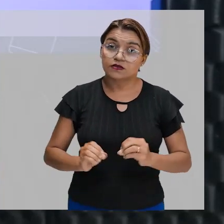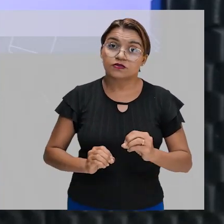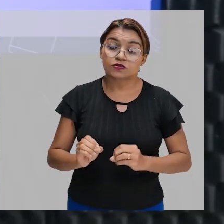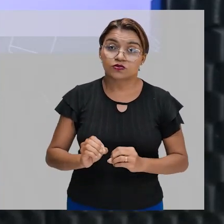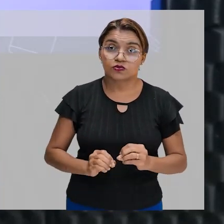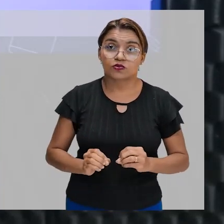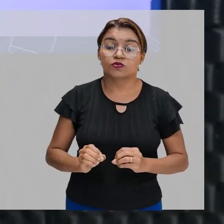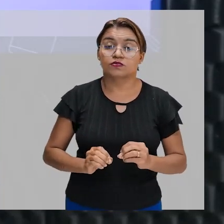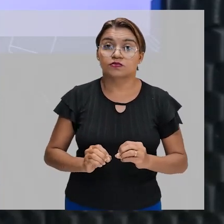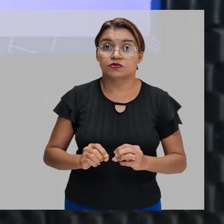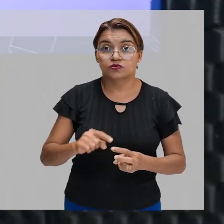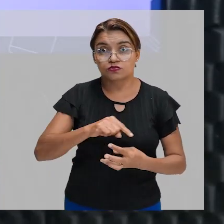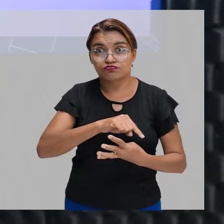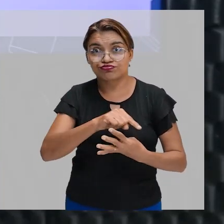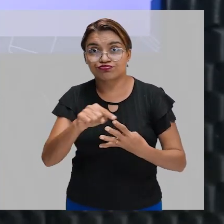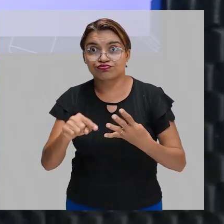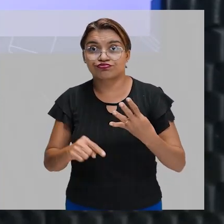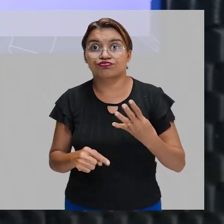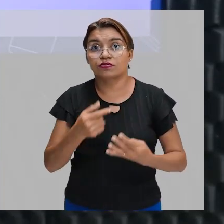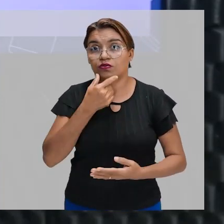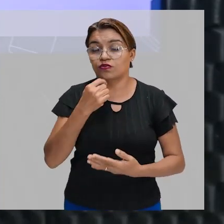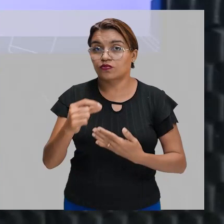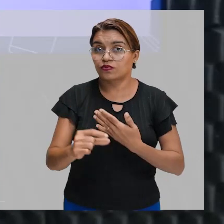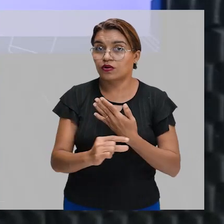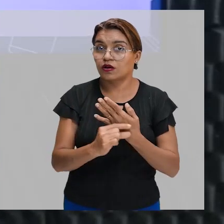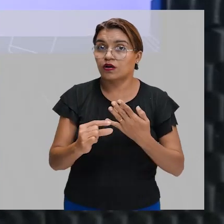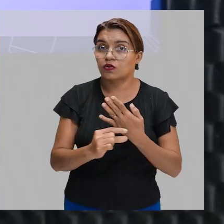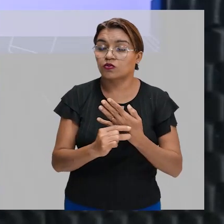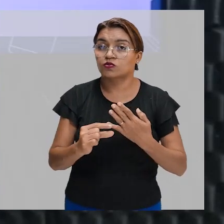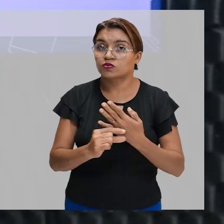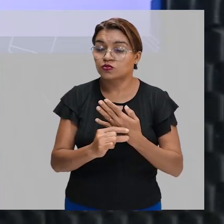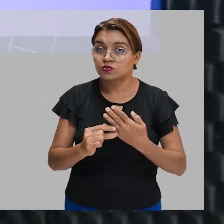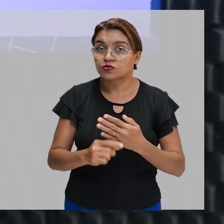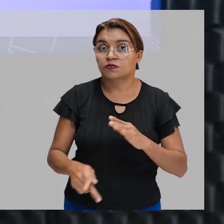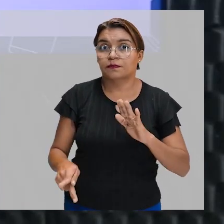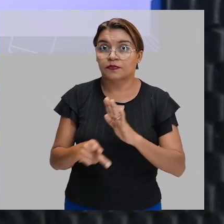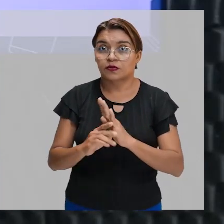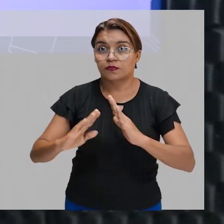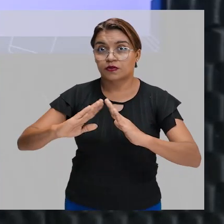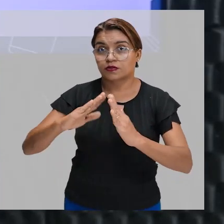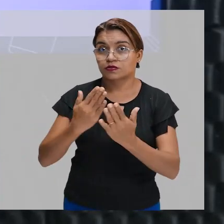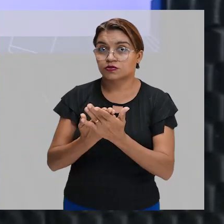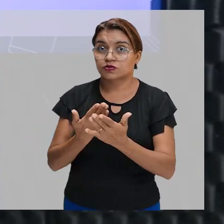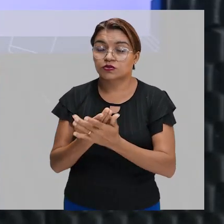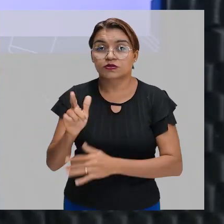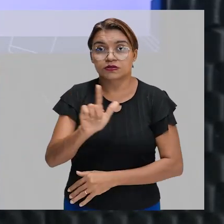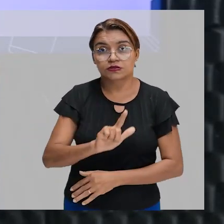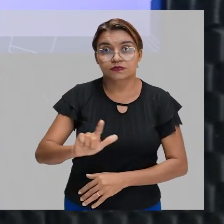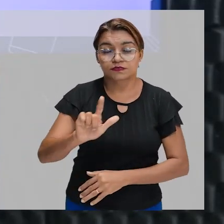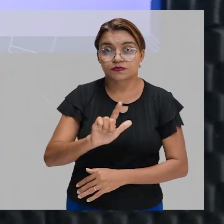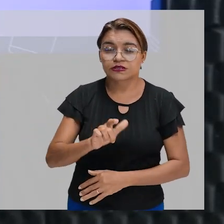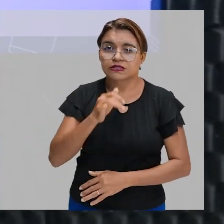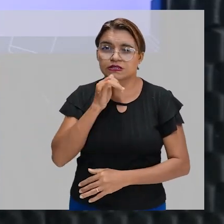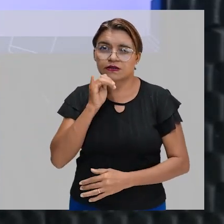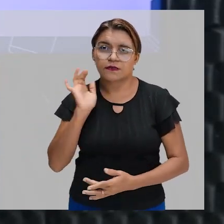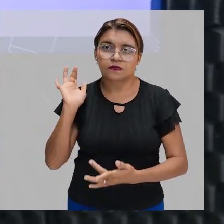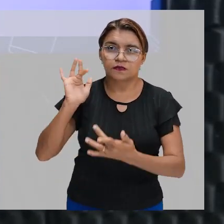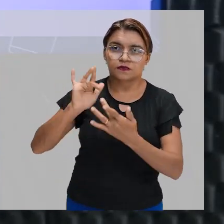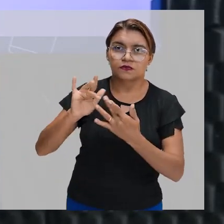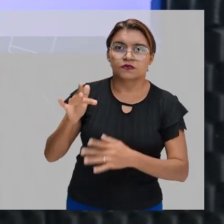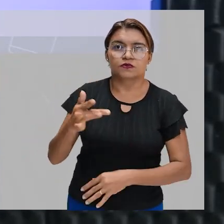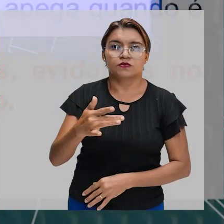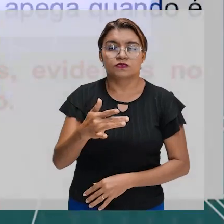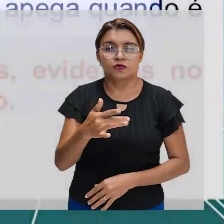desses autores que se destacam nessas escolas literárias tá como romantismo como Realismo como modernismo Tá bom